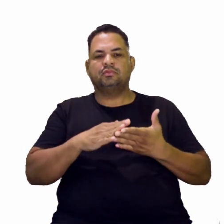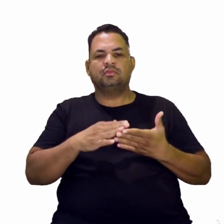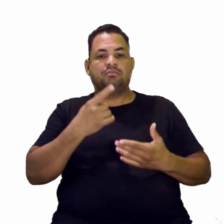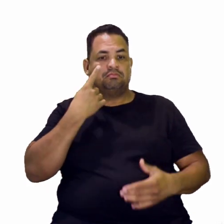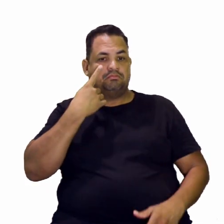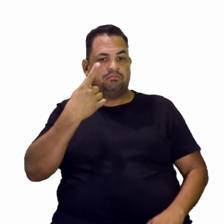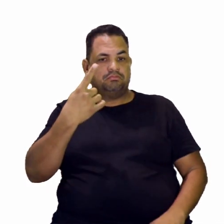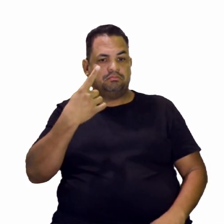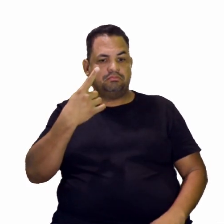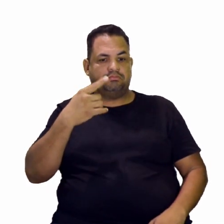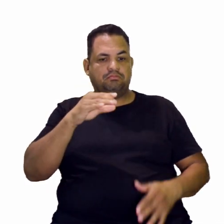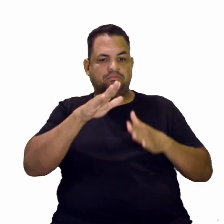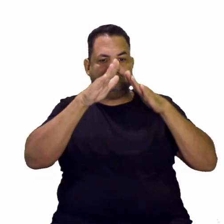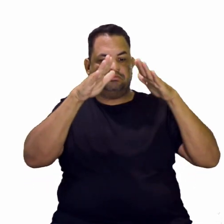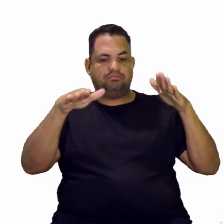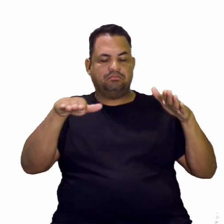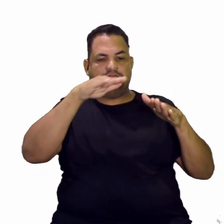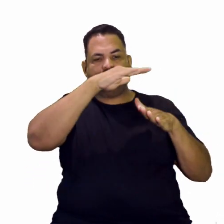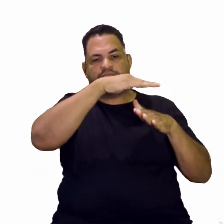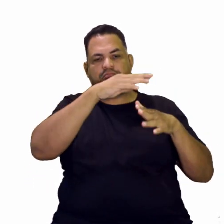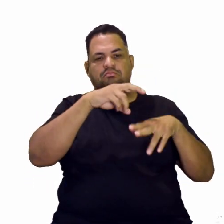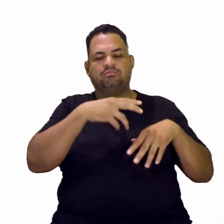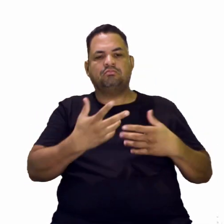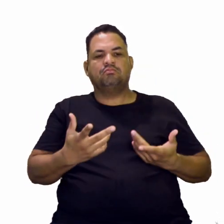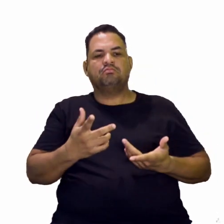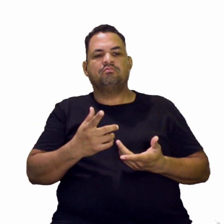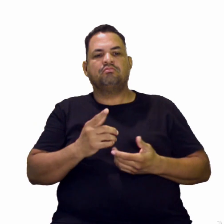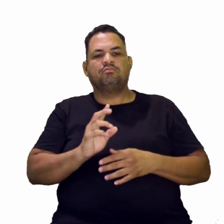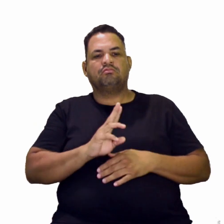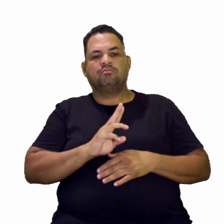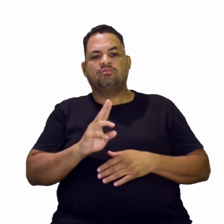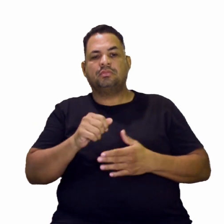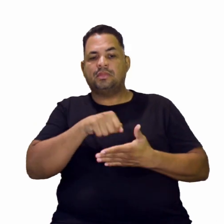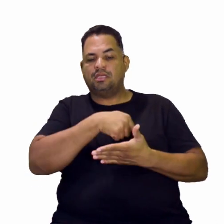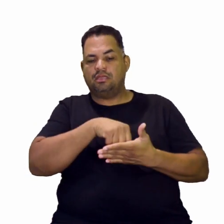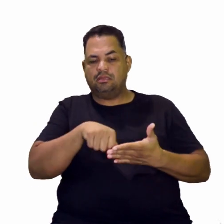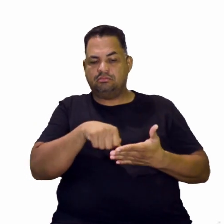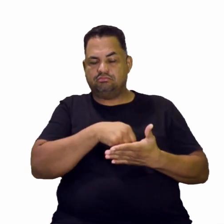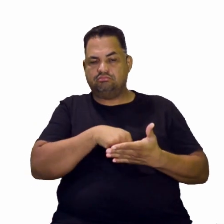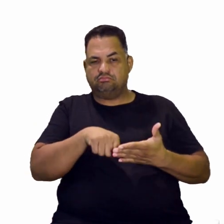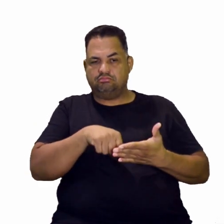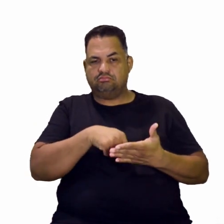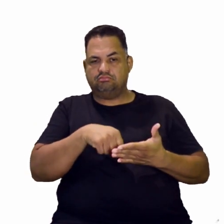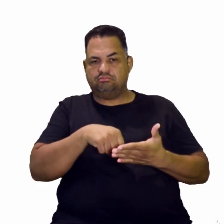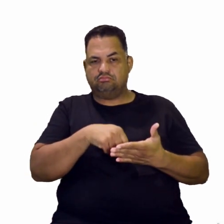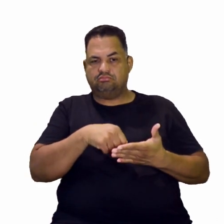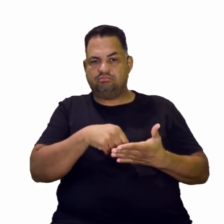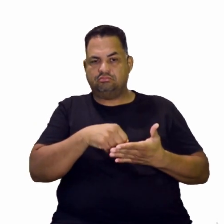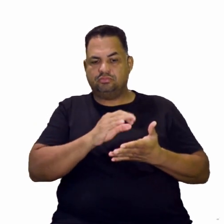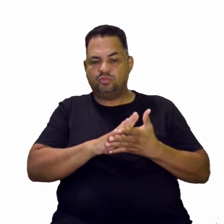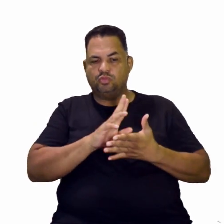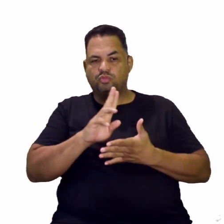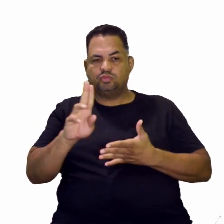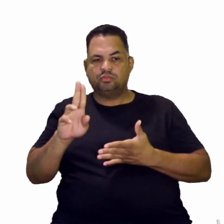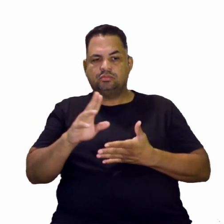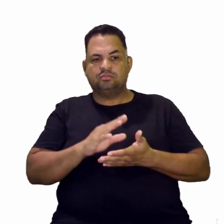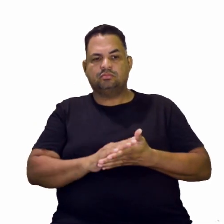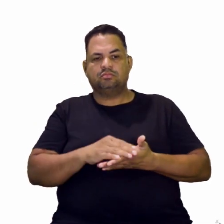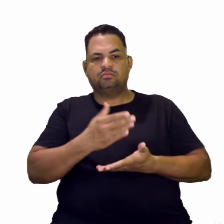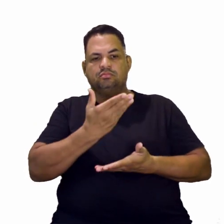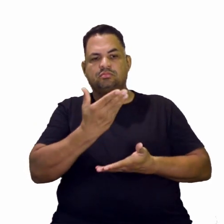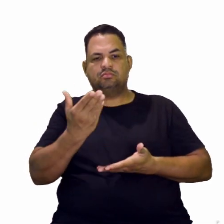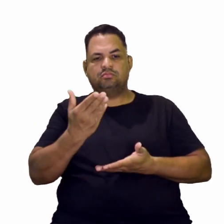tá? O nome científico tá certo, não tá certo a escrita aqui no exercício, tá bom? Ré